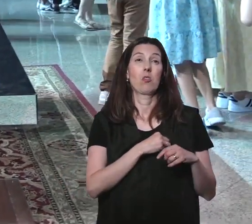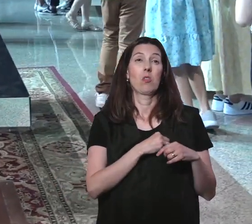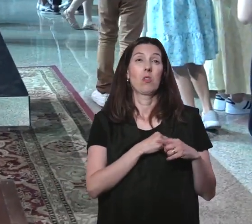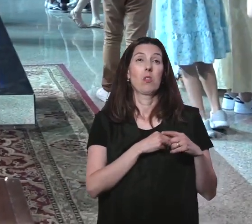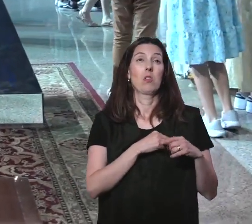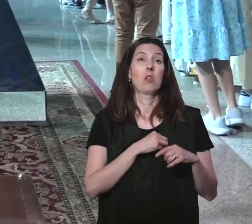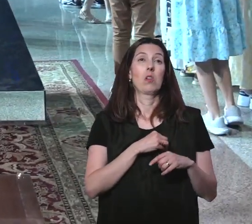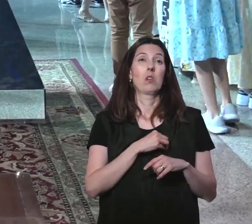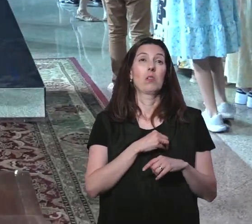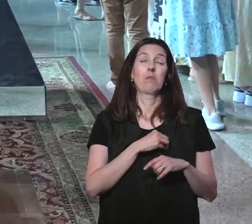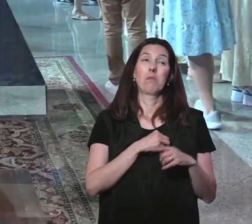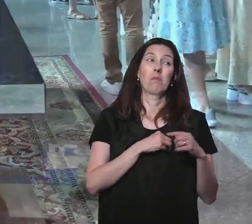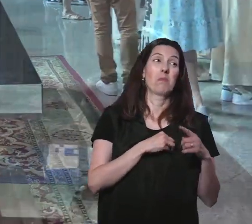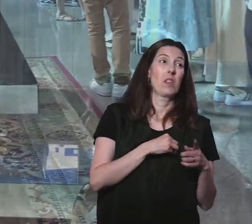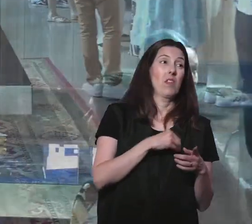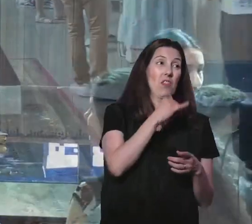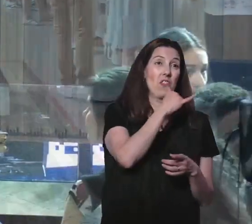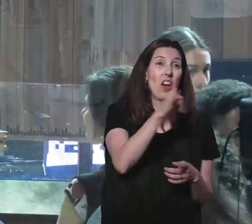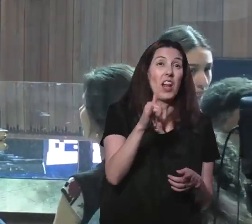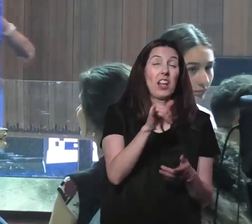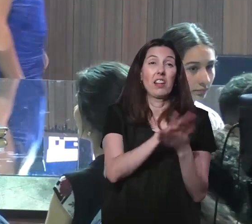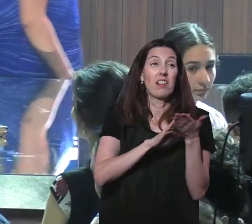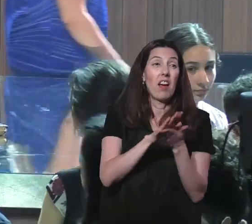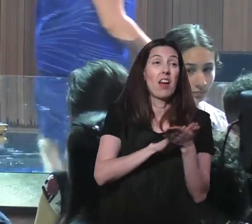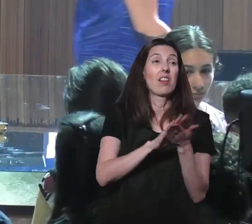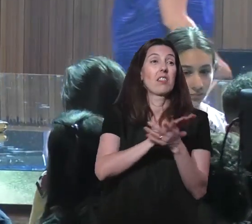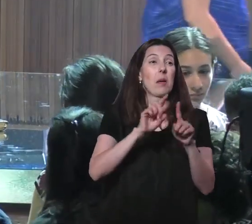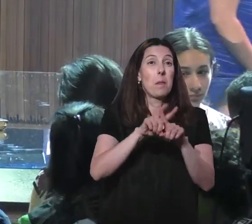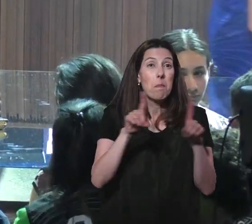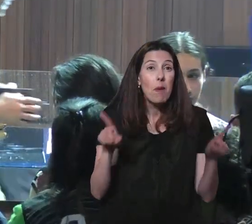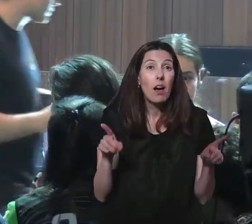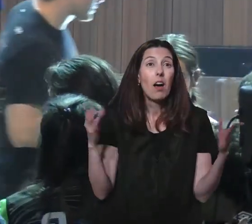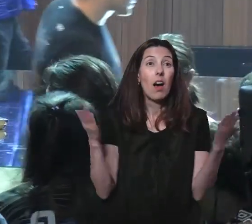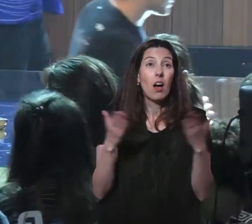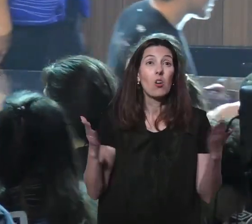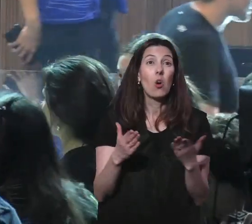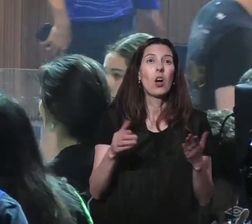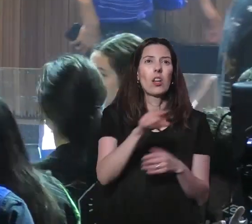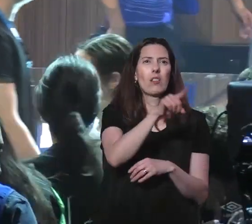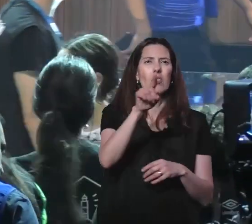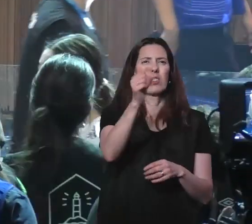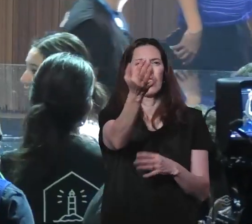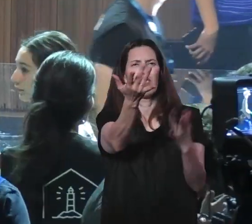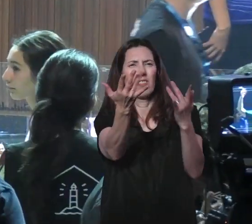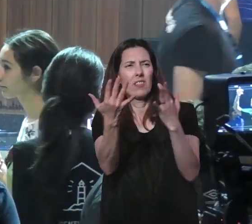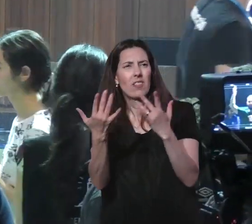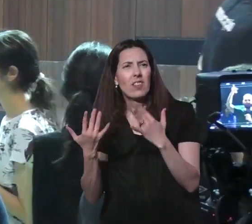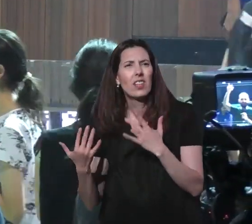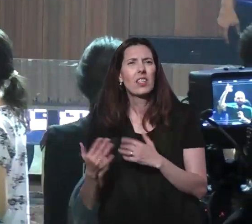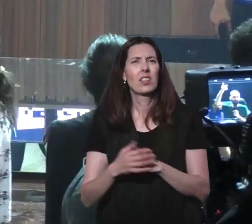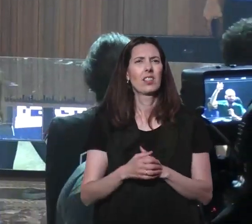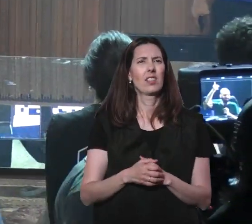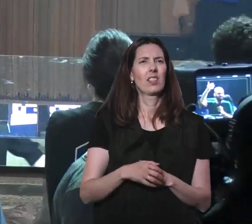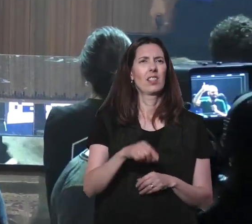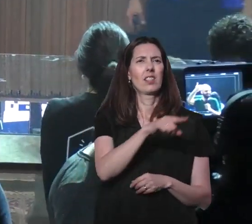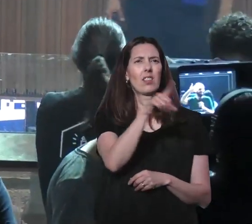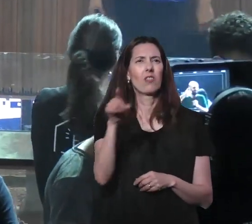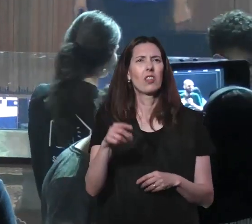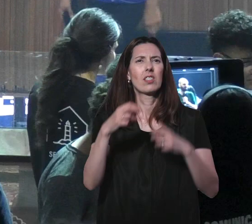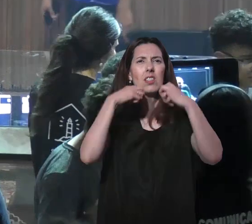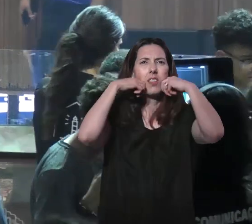aqui, eu quero orar por você. Venha, venha. Sai do seu lugar. Se você está com vergonha, chama o seu amigo e venha.